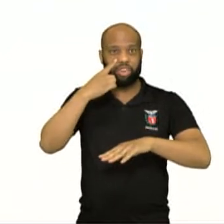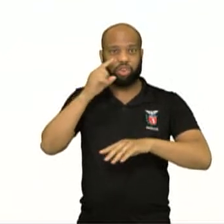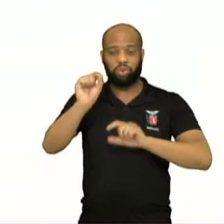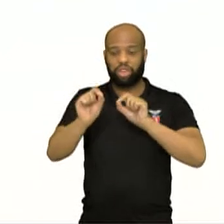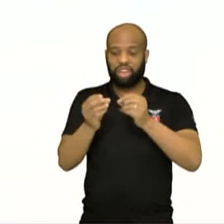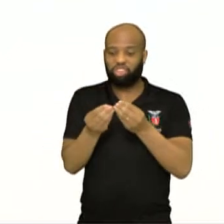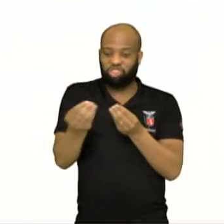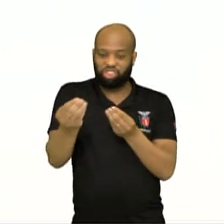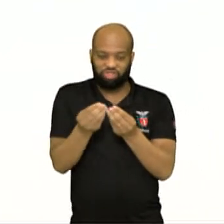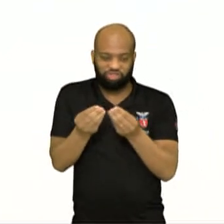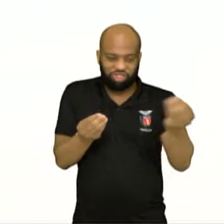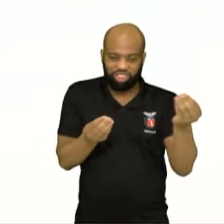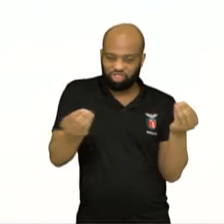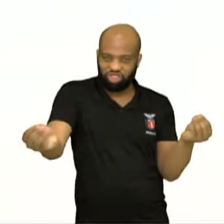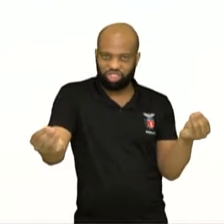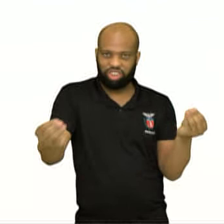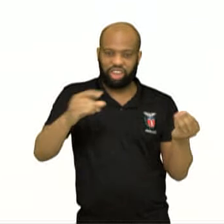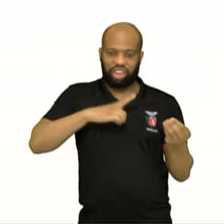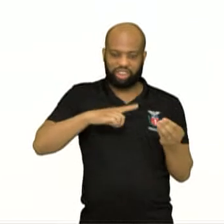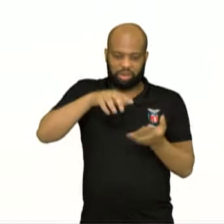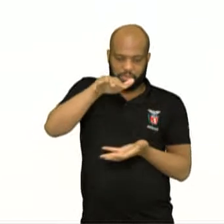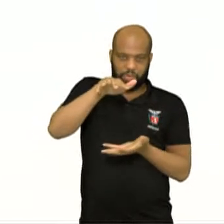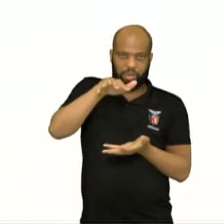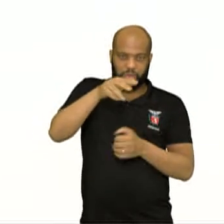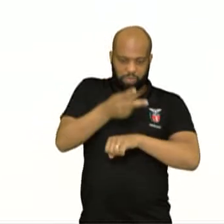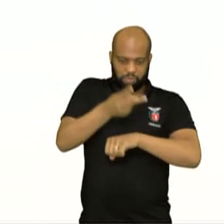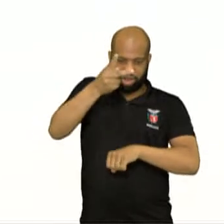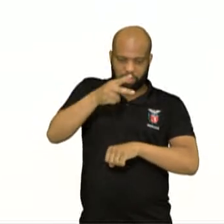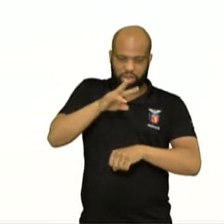dividido. Vou dividir em quantas partes?